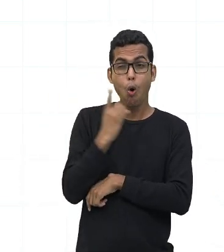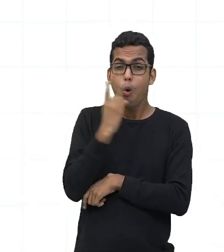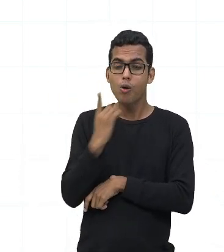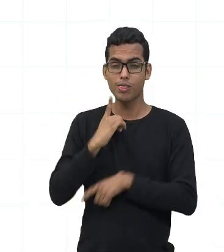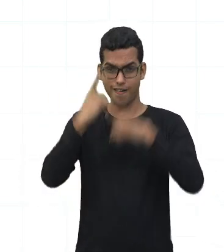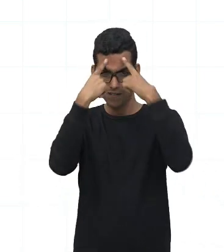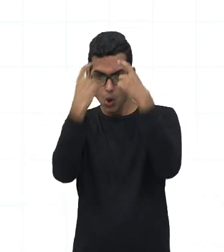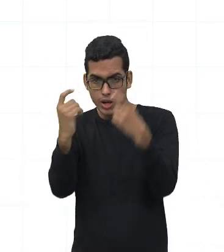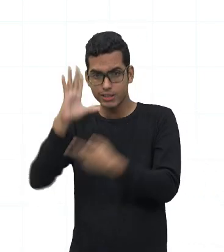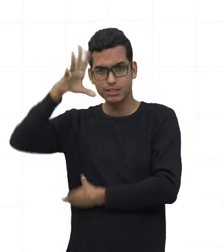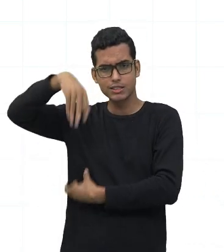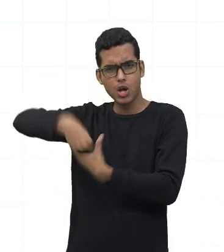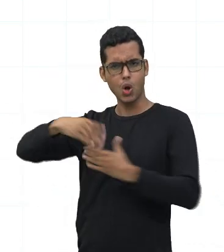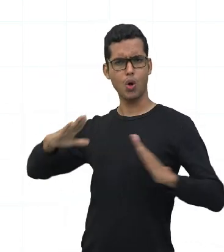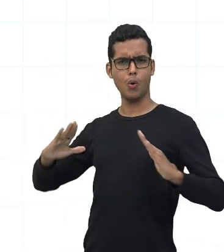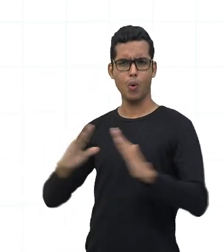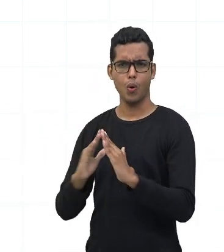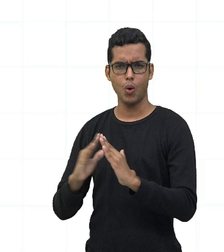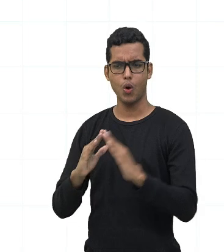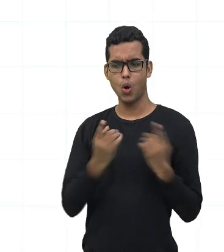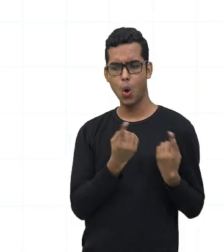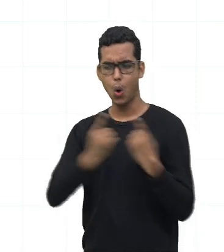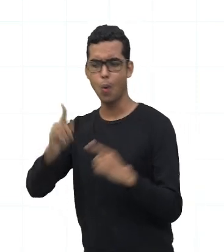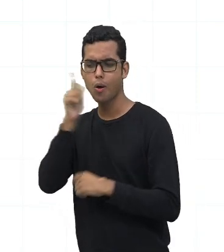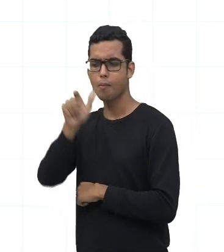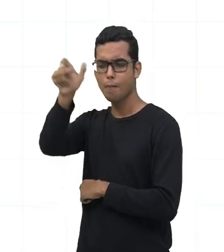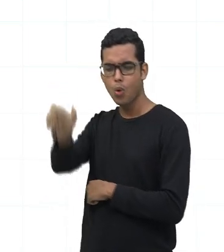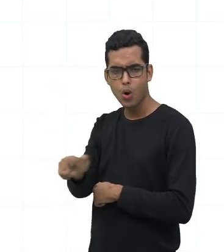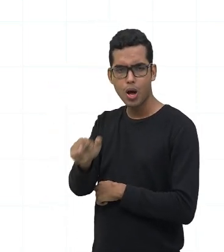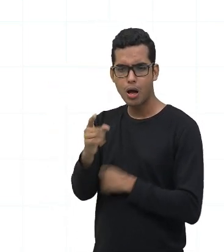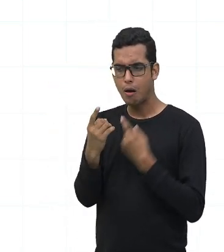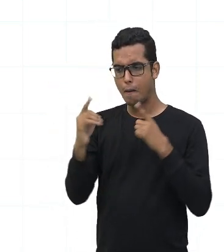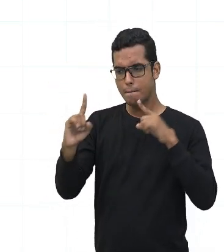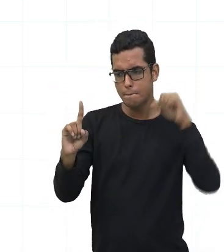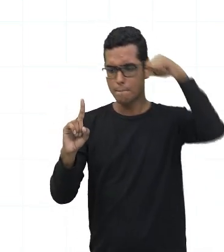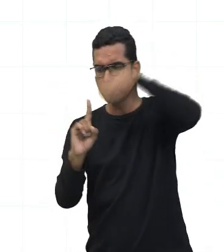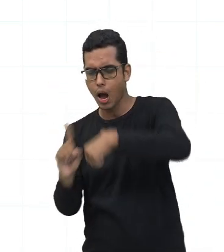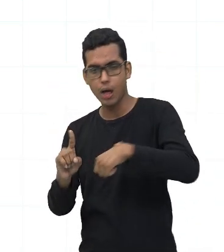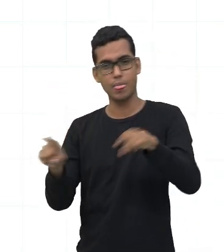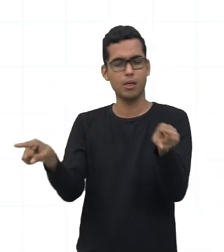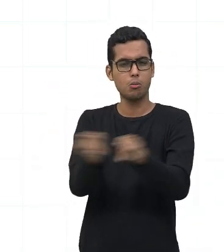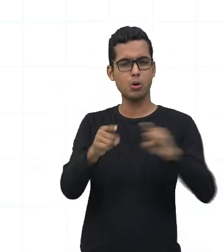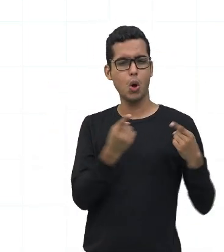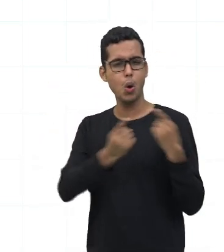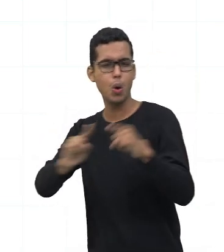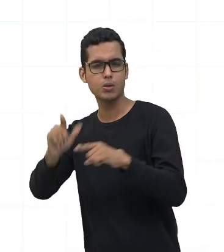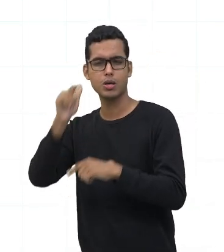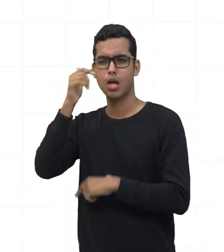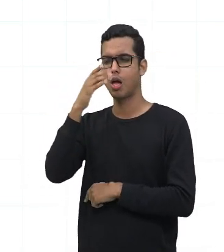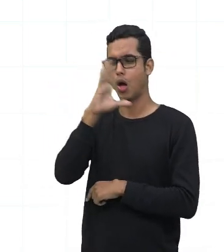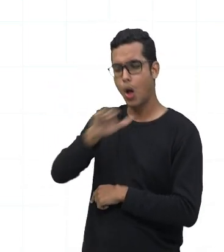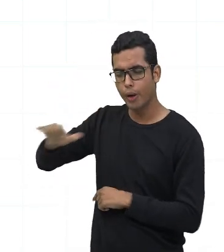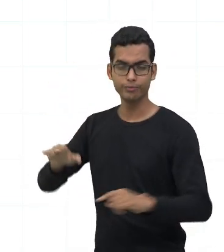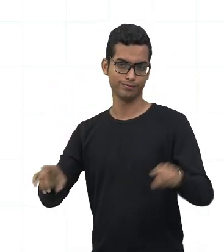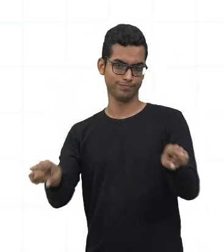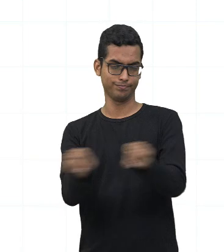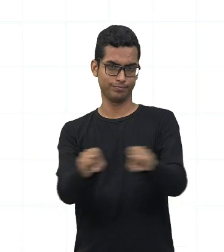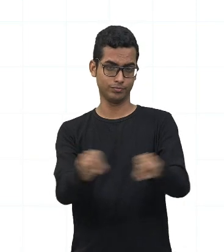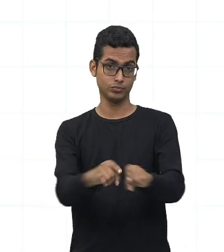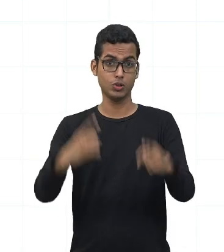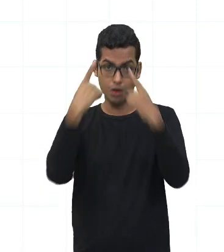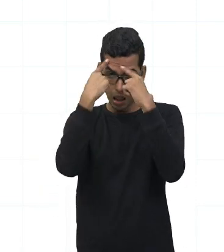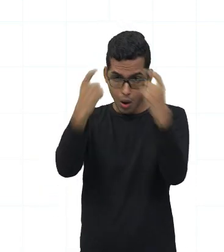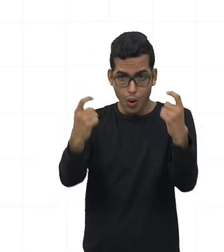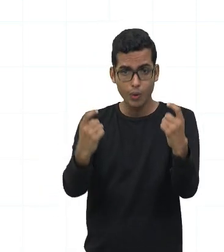violência doméstica, violência contra a mulher, violência contra a criança. Então, a violência, ela está